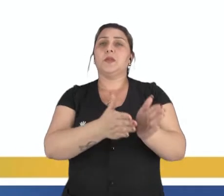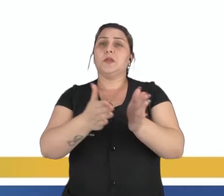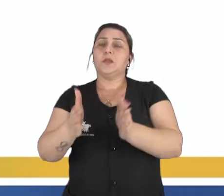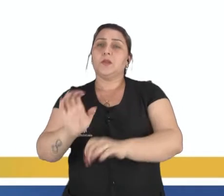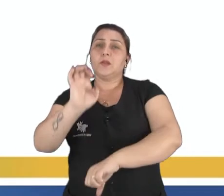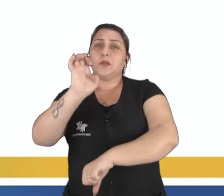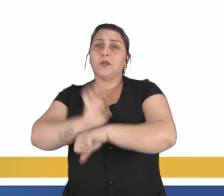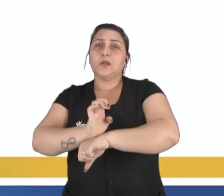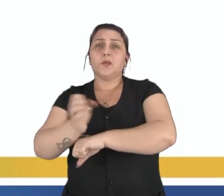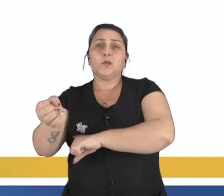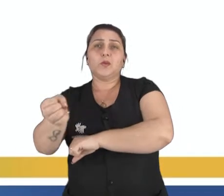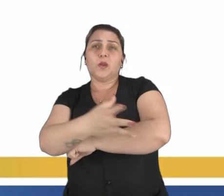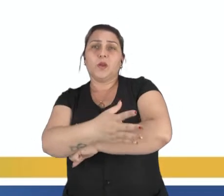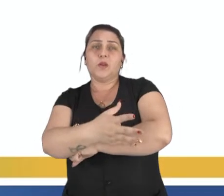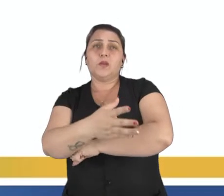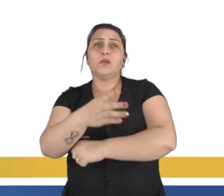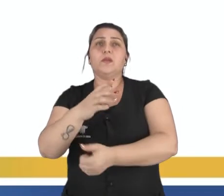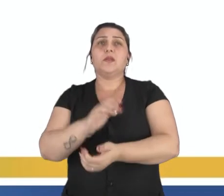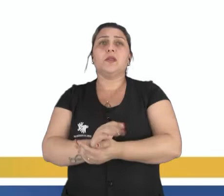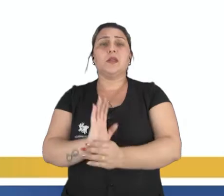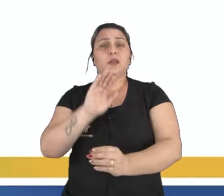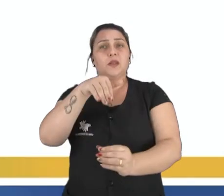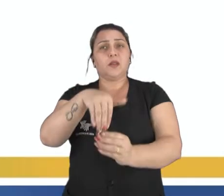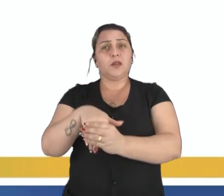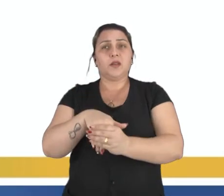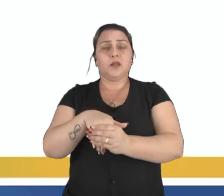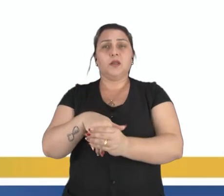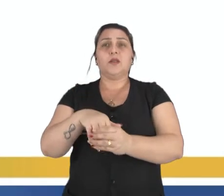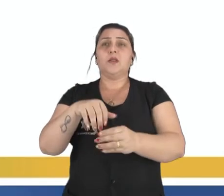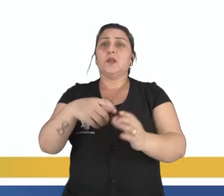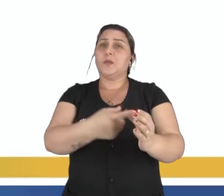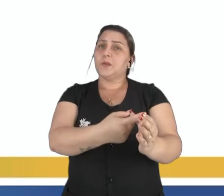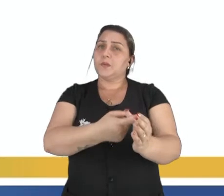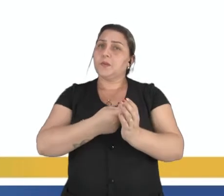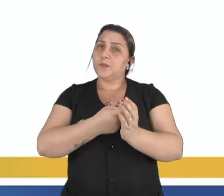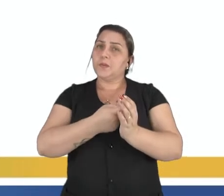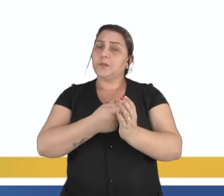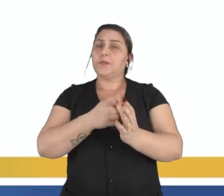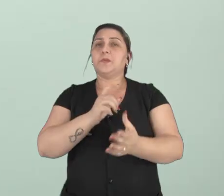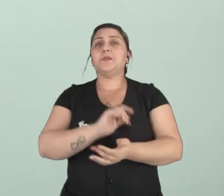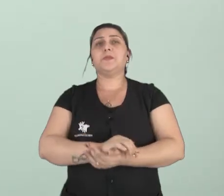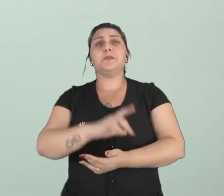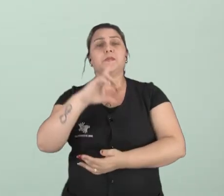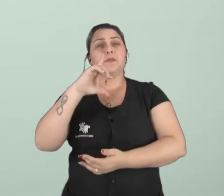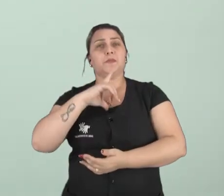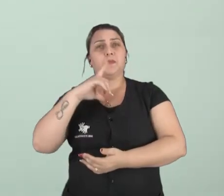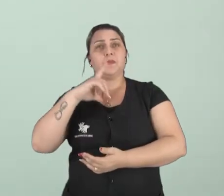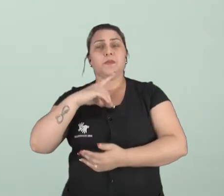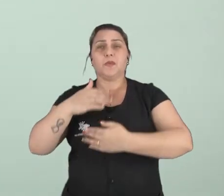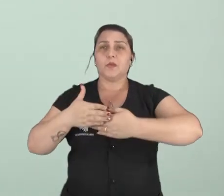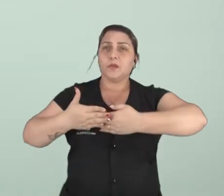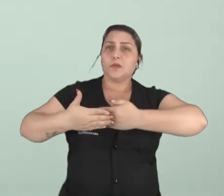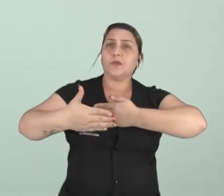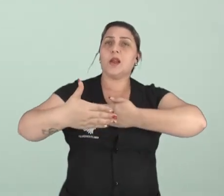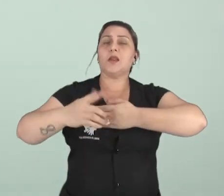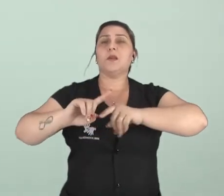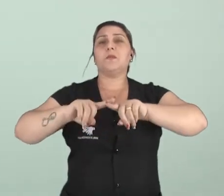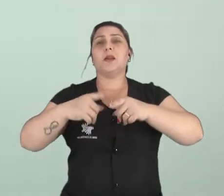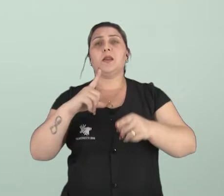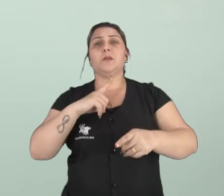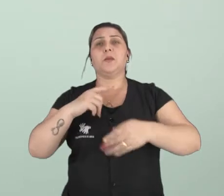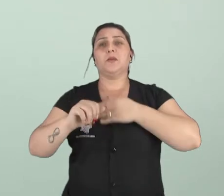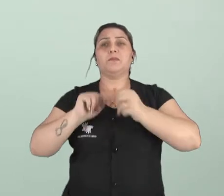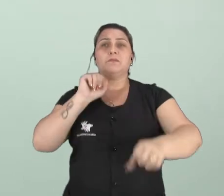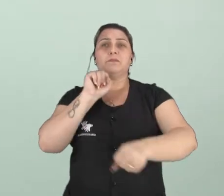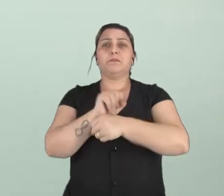do Estado Novo, em que essas eleições elas foram suspensas, né, pessoal? A gente tem um avanço, mas aí depois a gente